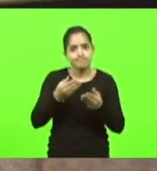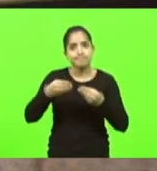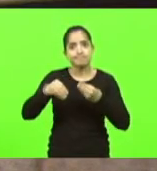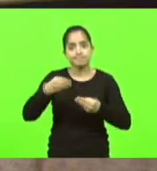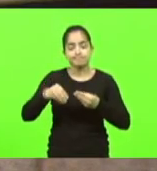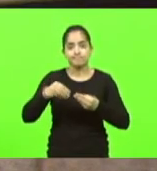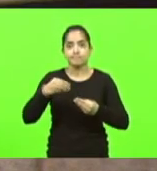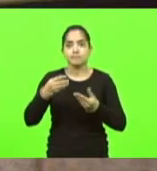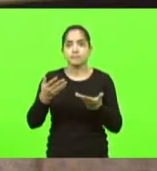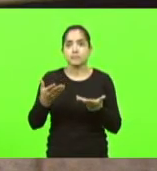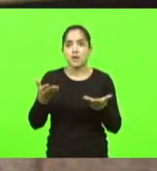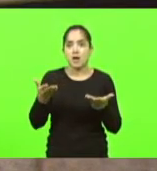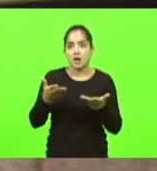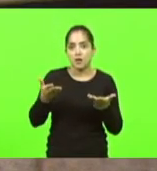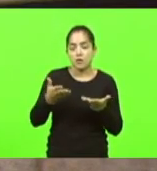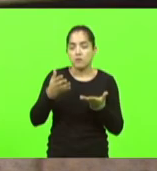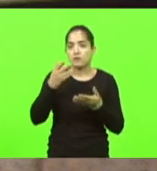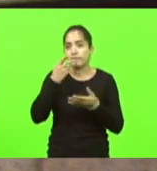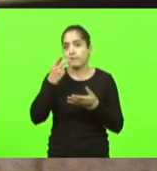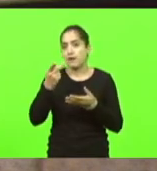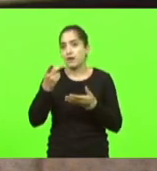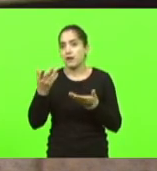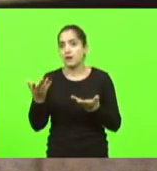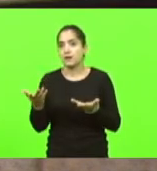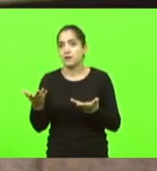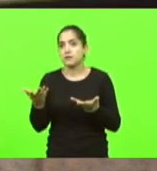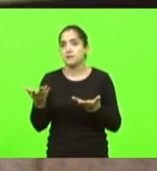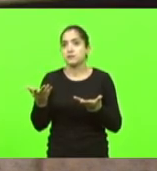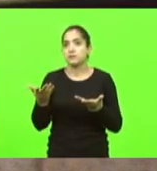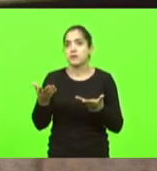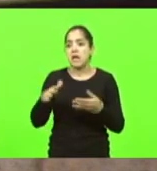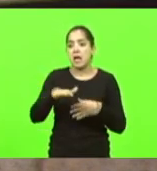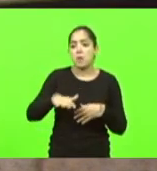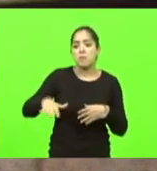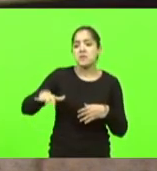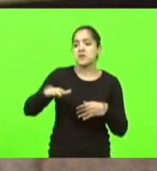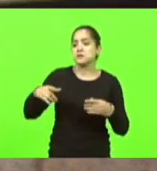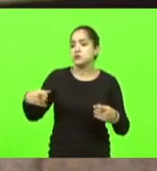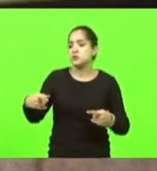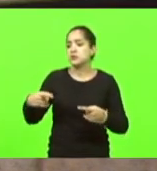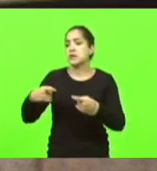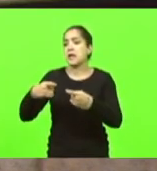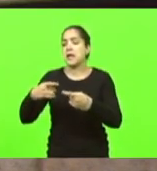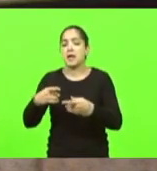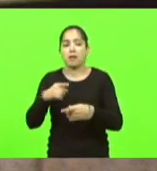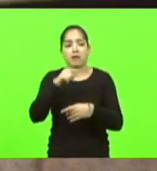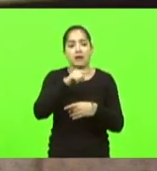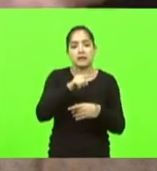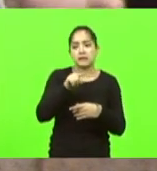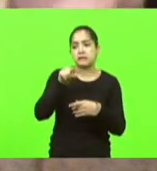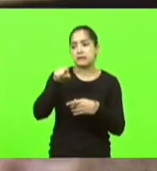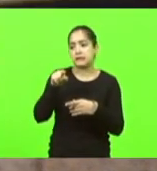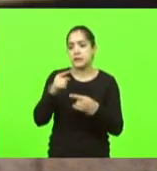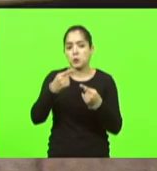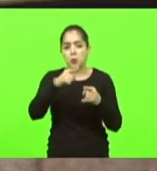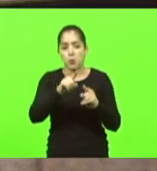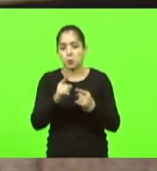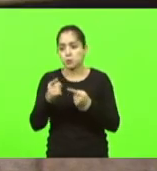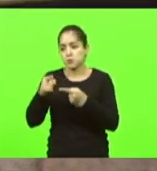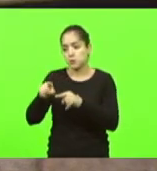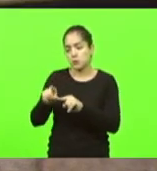agora dizer que dizer que é um ambiente de guerra de fulano que é nós somos contra